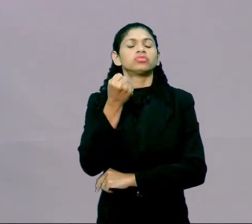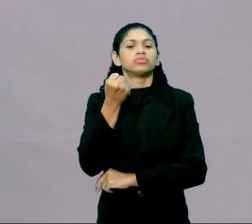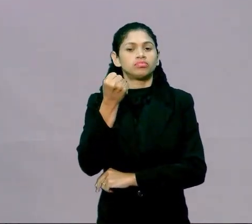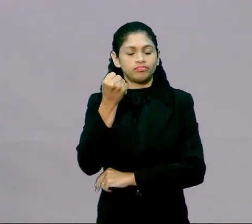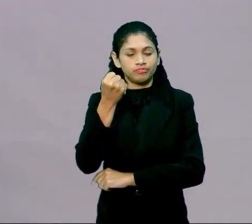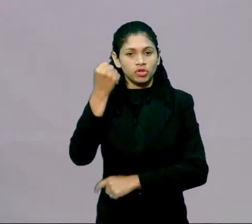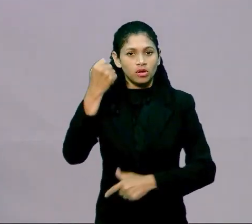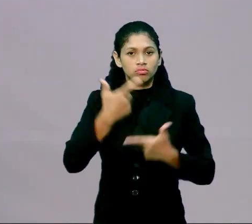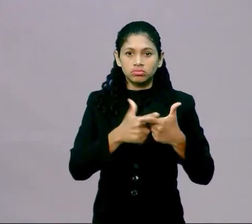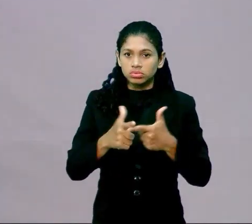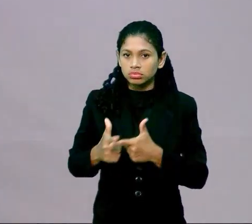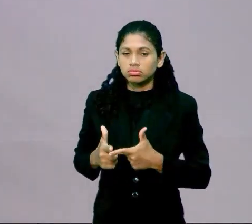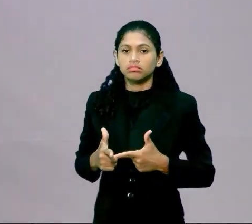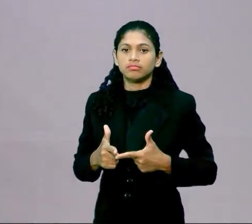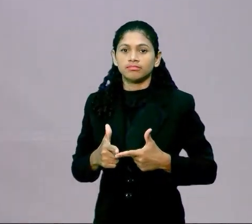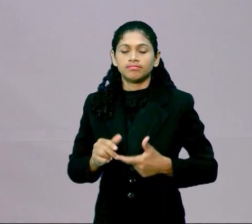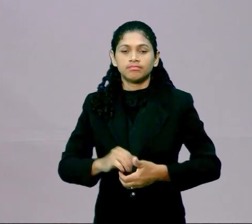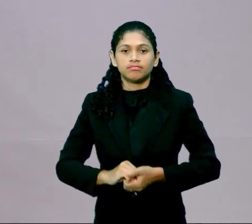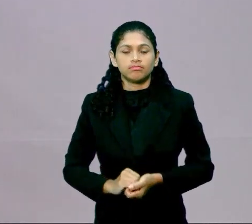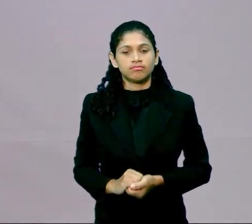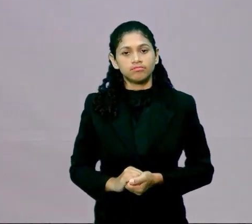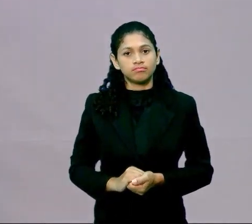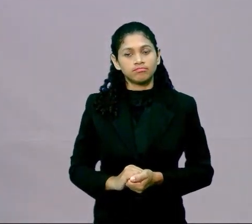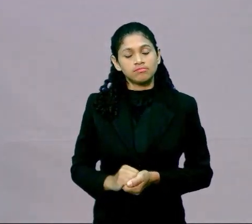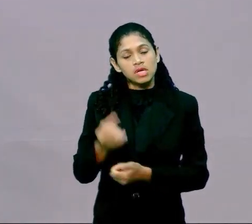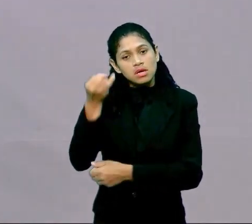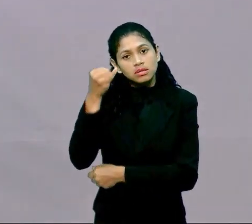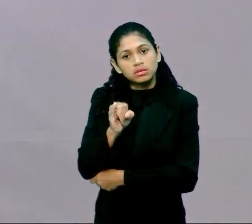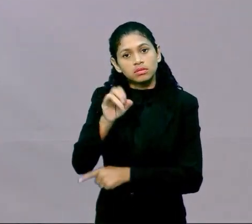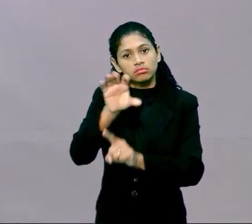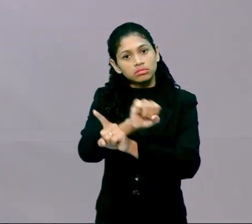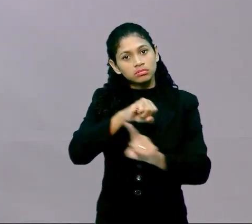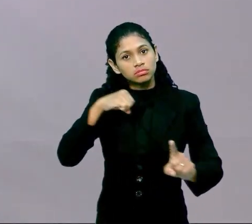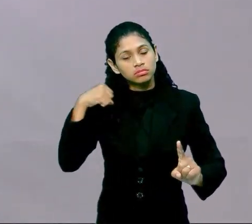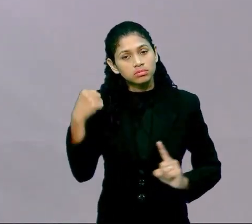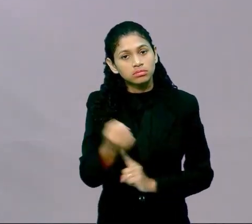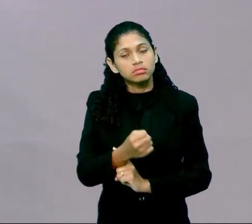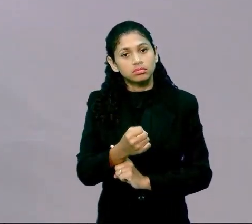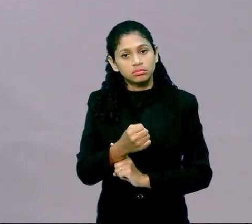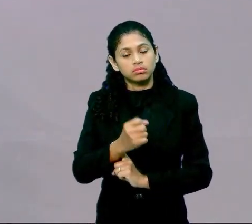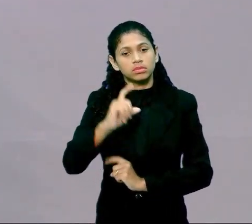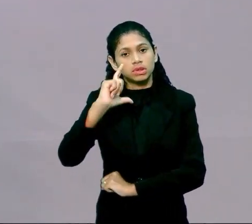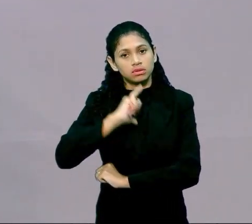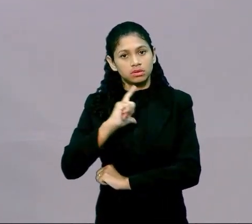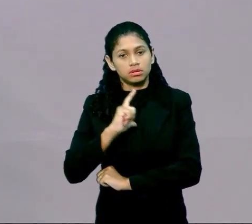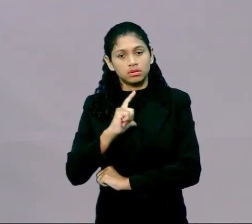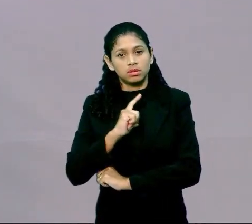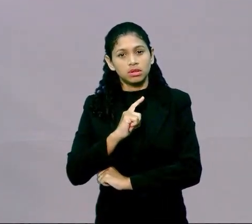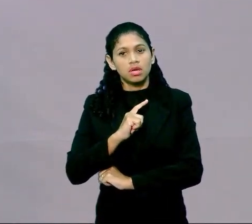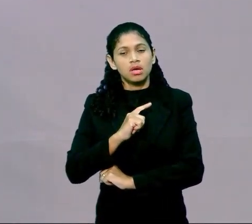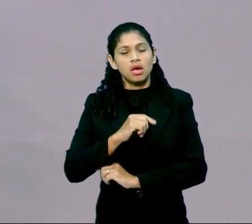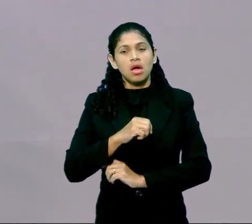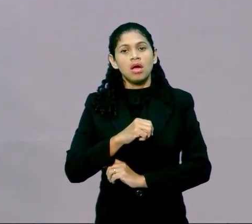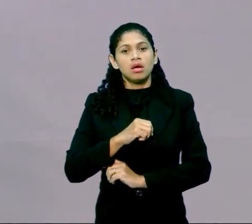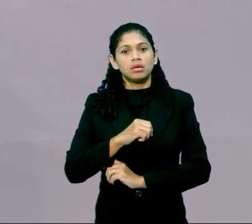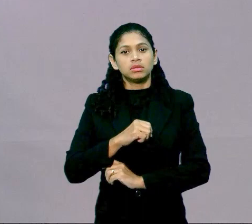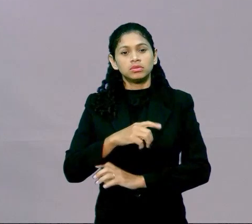determinada sociedade, ela possui, digamos assim, medidas que